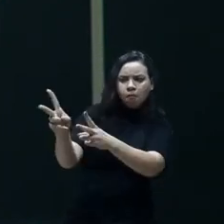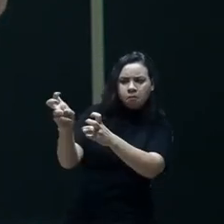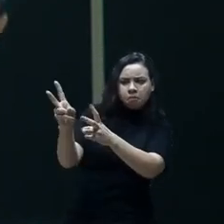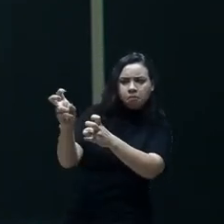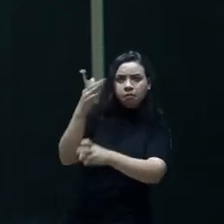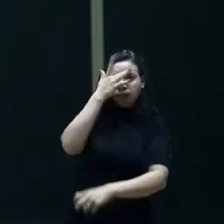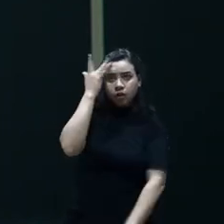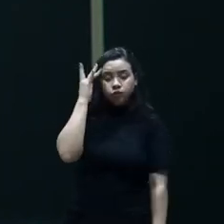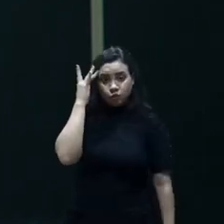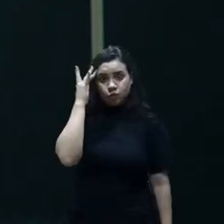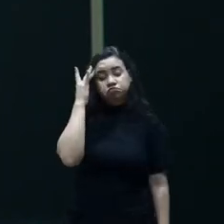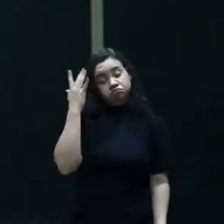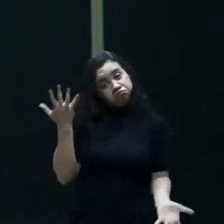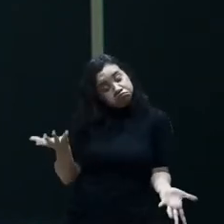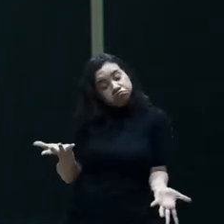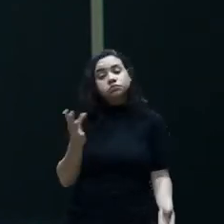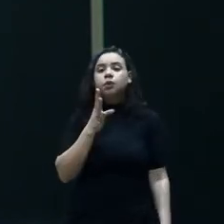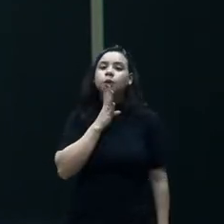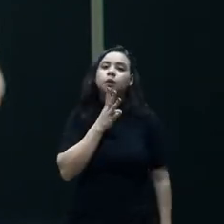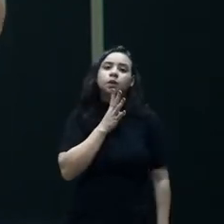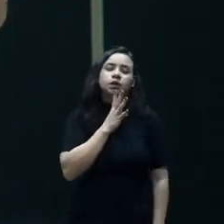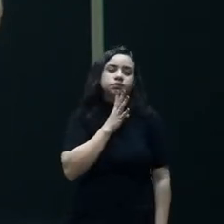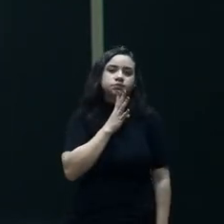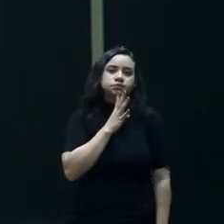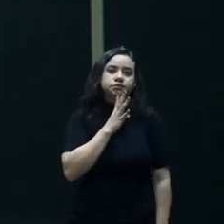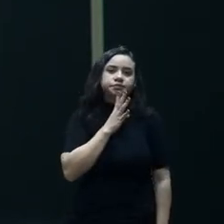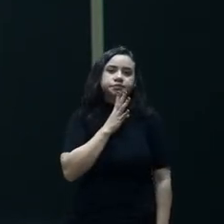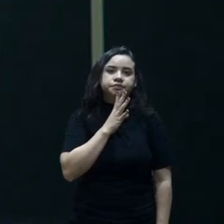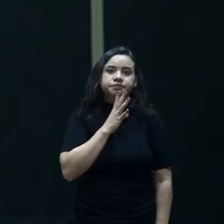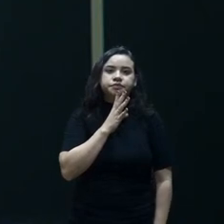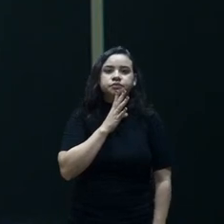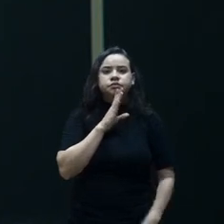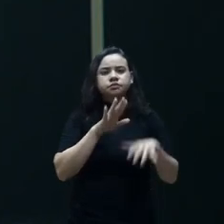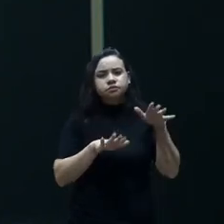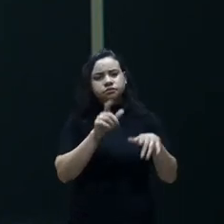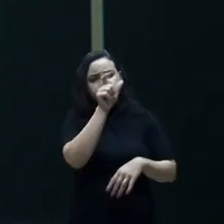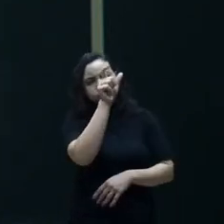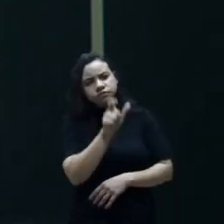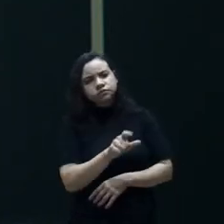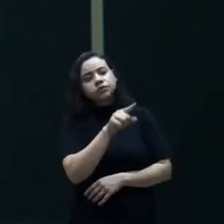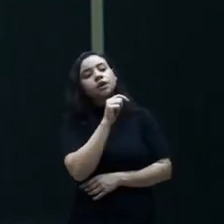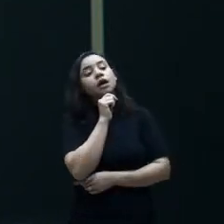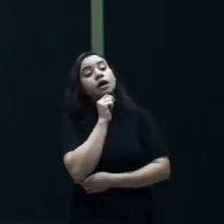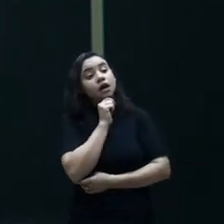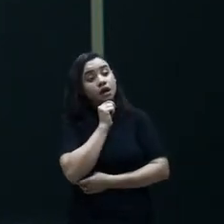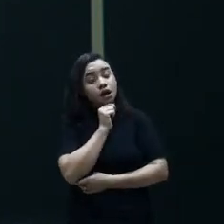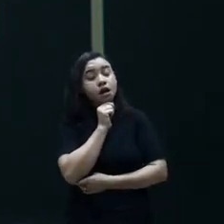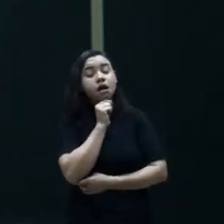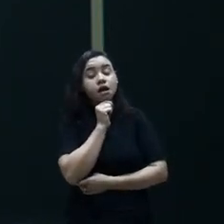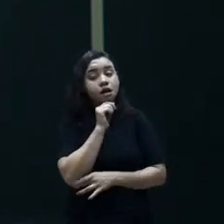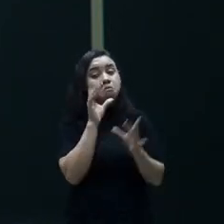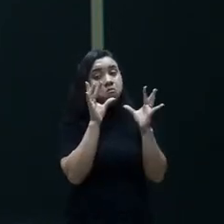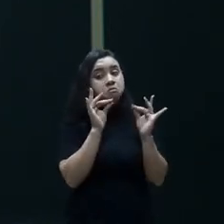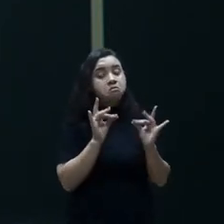Conhece a história de diversas pessoas. E interpretamos alguns terrenos na vida de